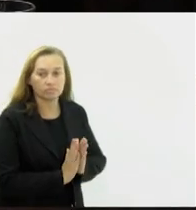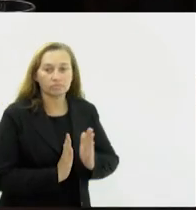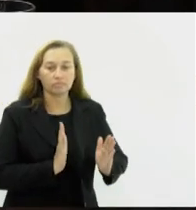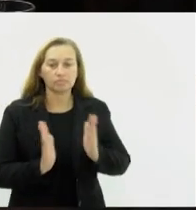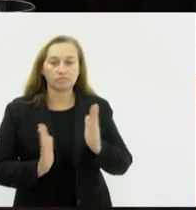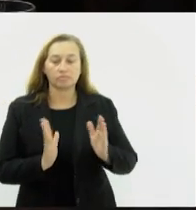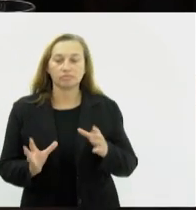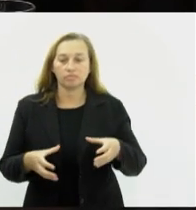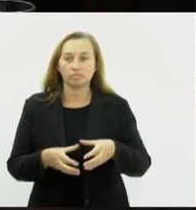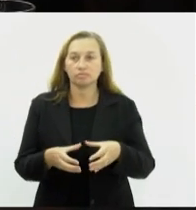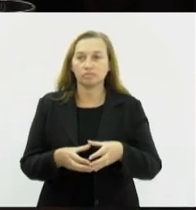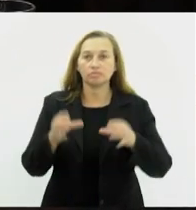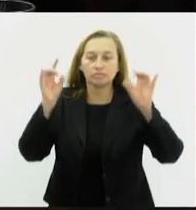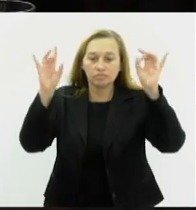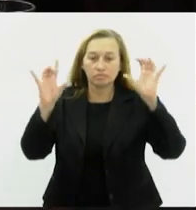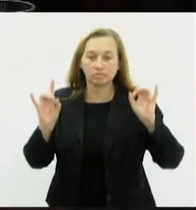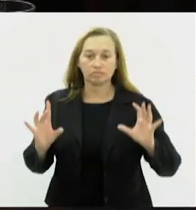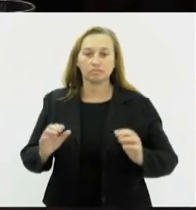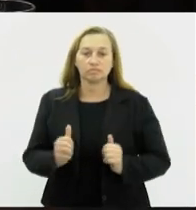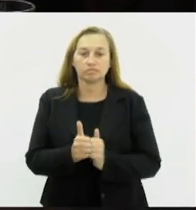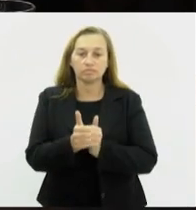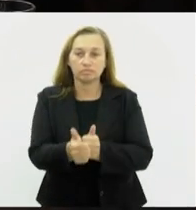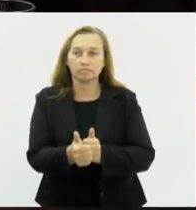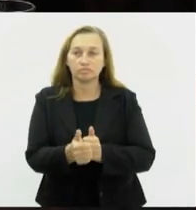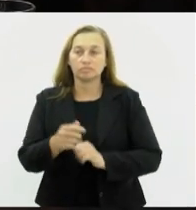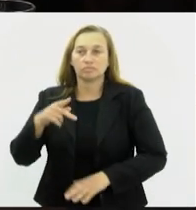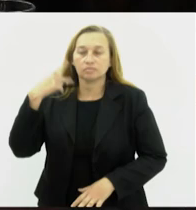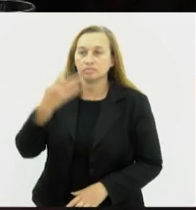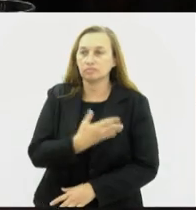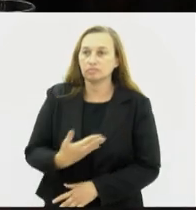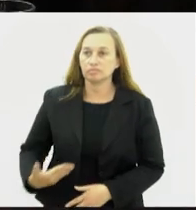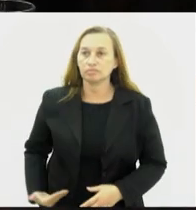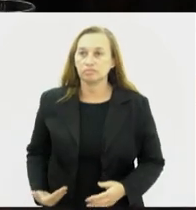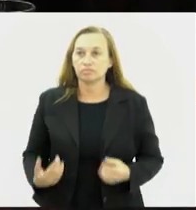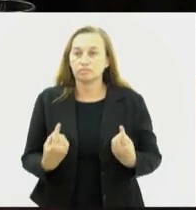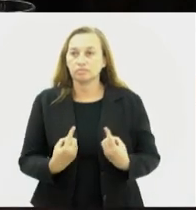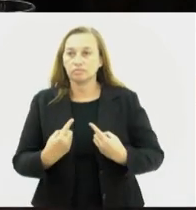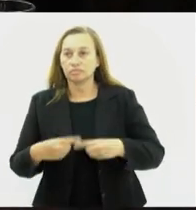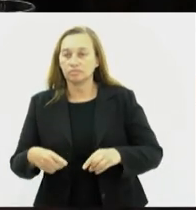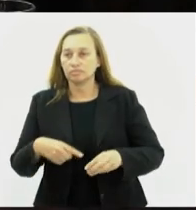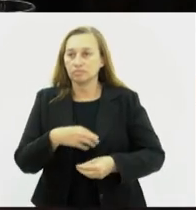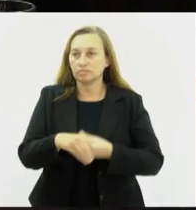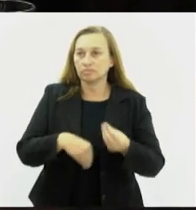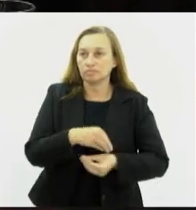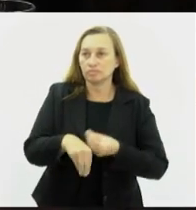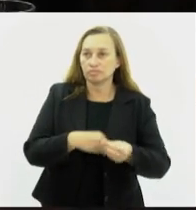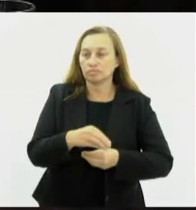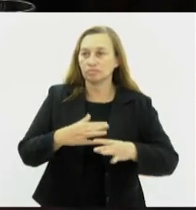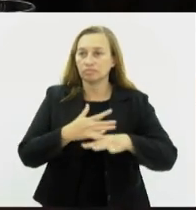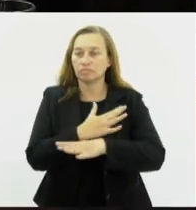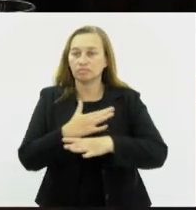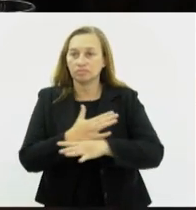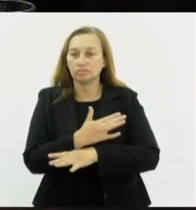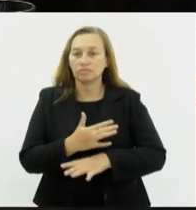da Comissão Especial para acompanhar as políticas públicas de combate à desordem urbana. Prazo